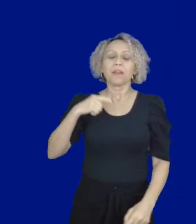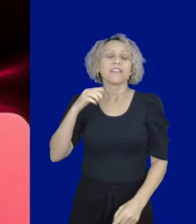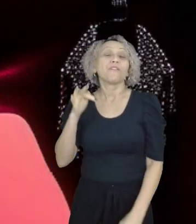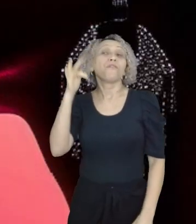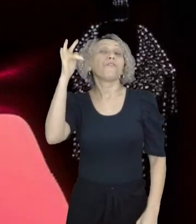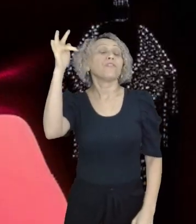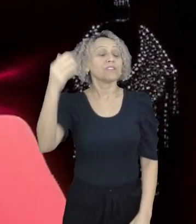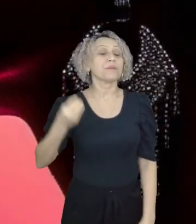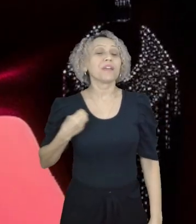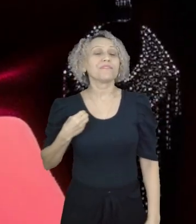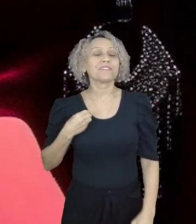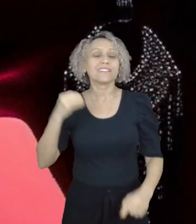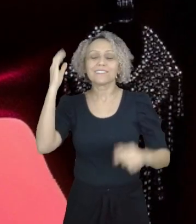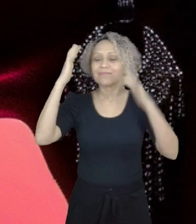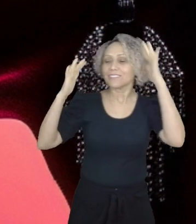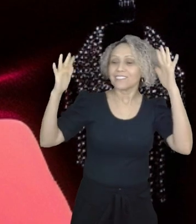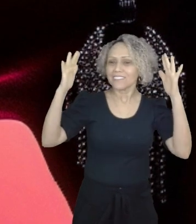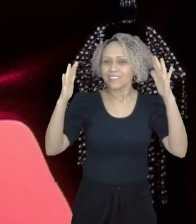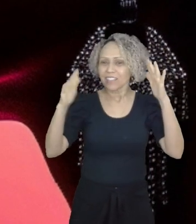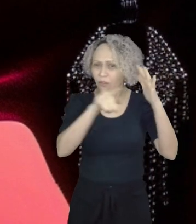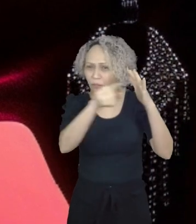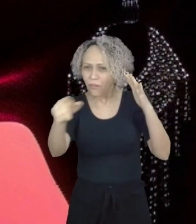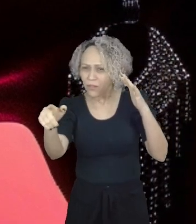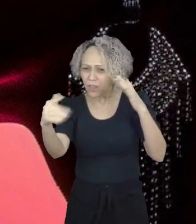Não vão mais conseguir me anular, me calar.